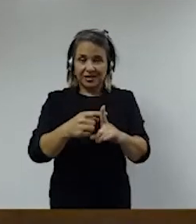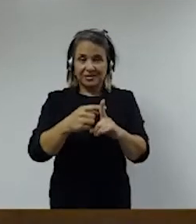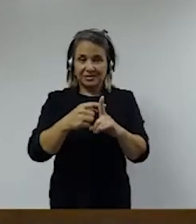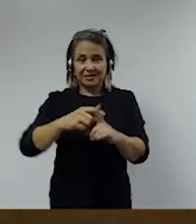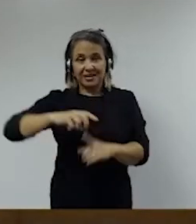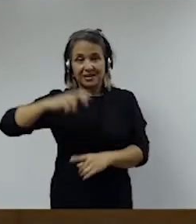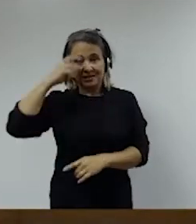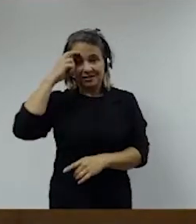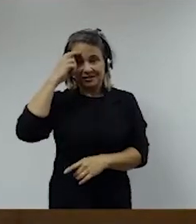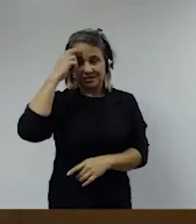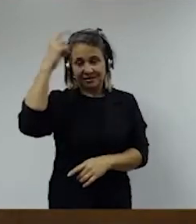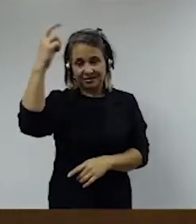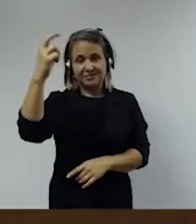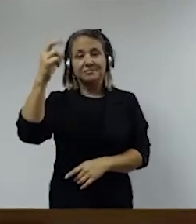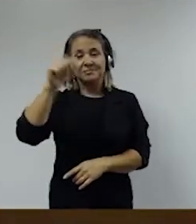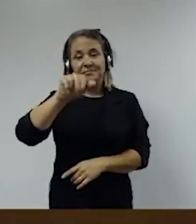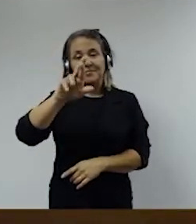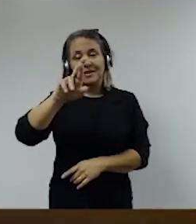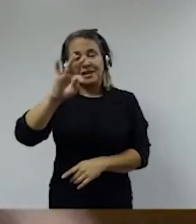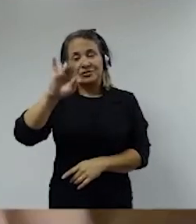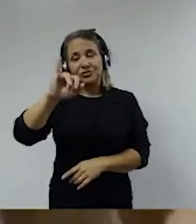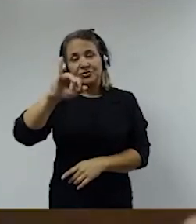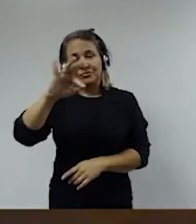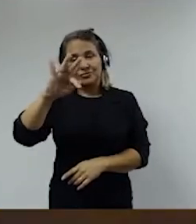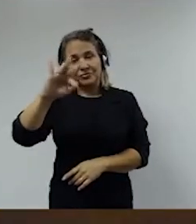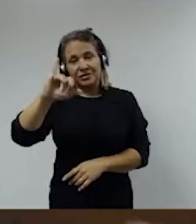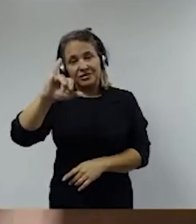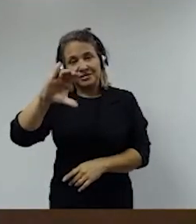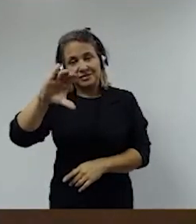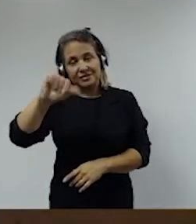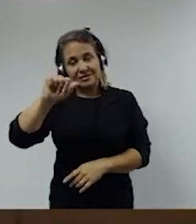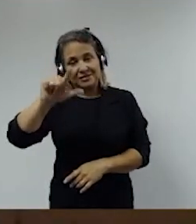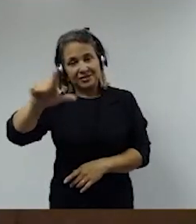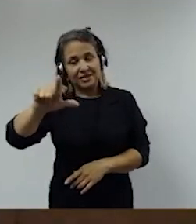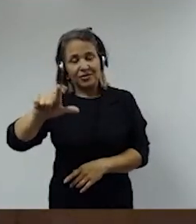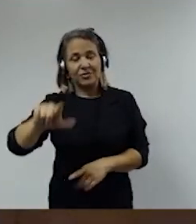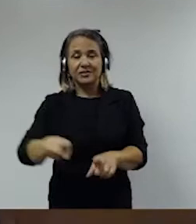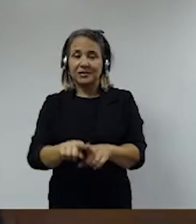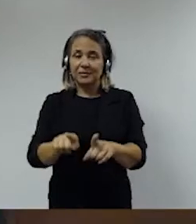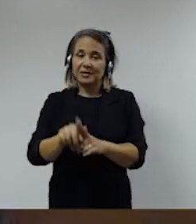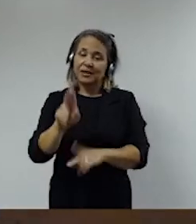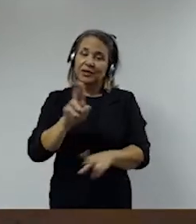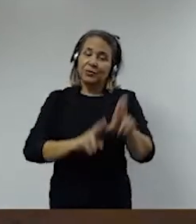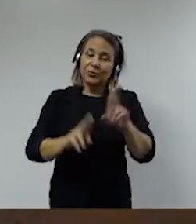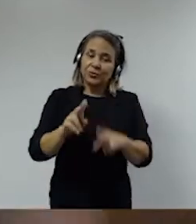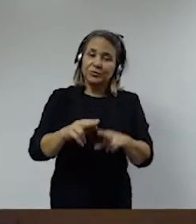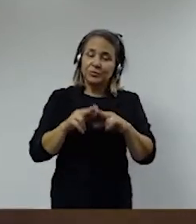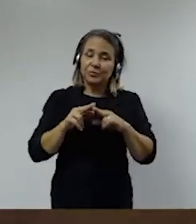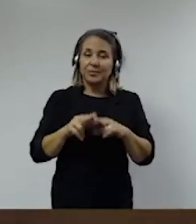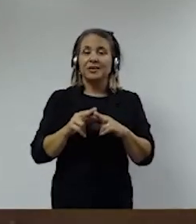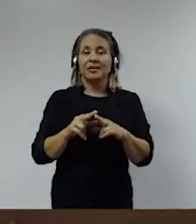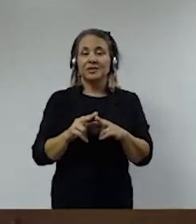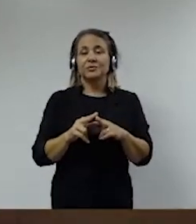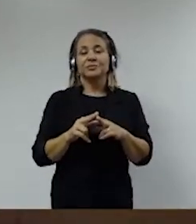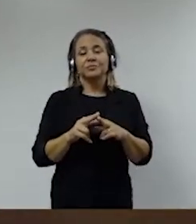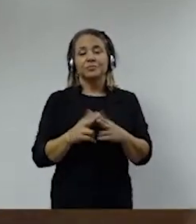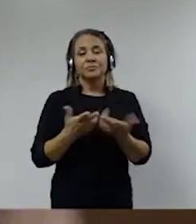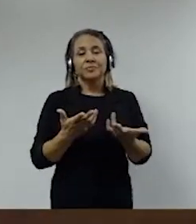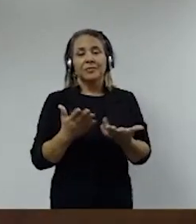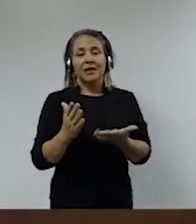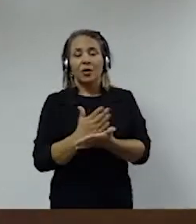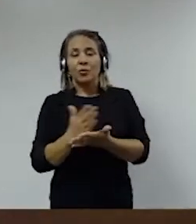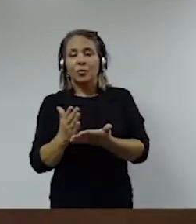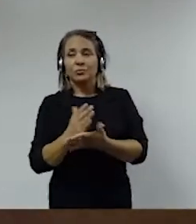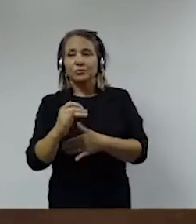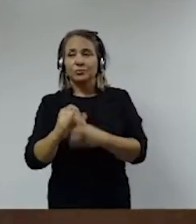inteligência artificial e o uso aí de auxílios através de algoritmos para diagnóstico, que também